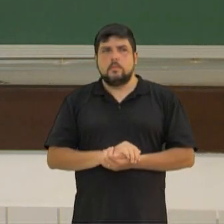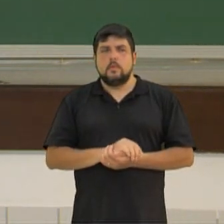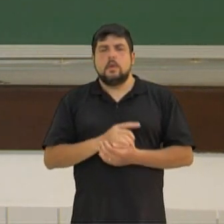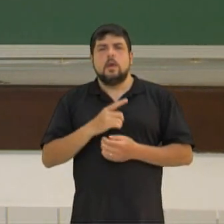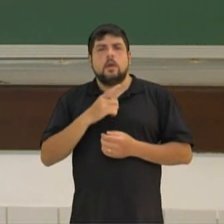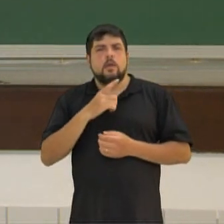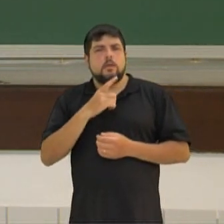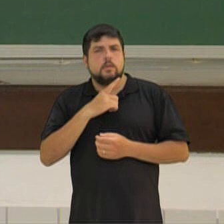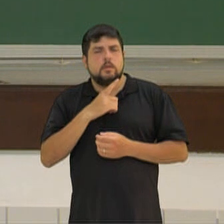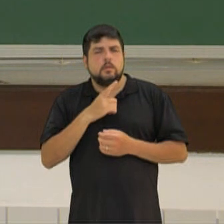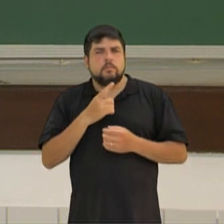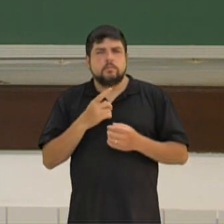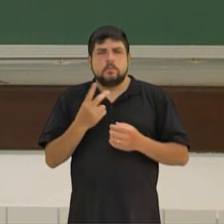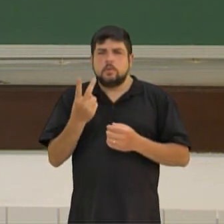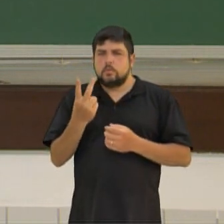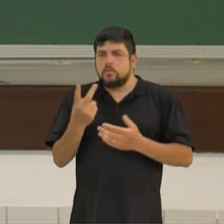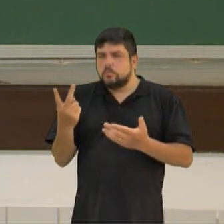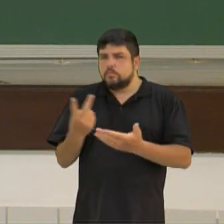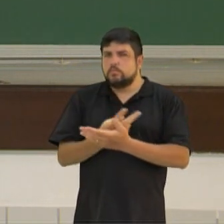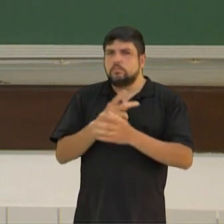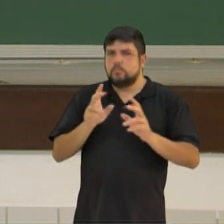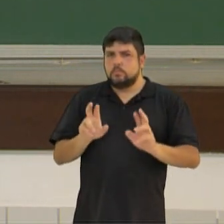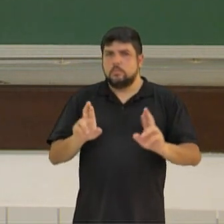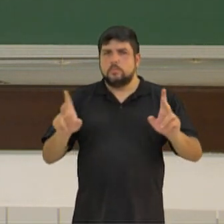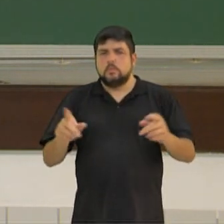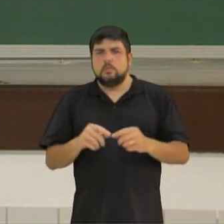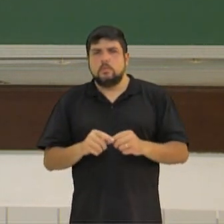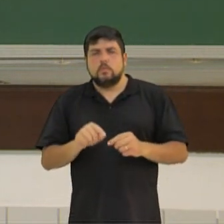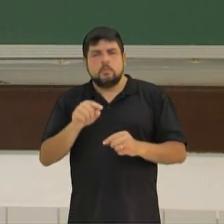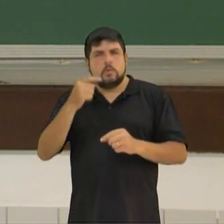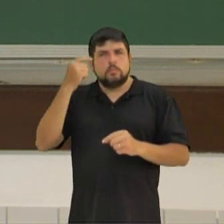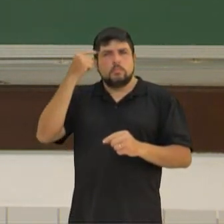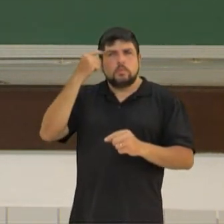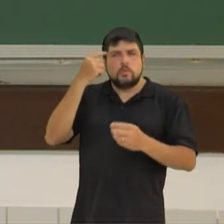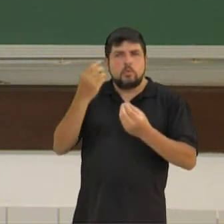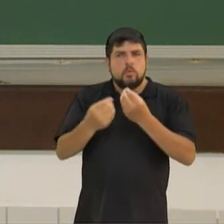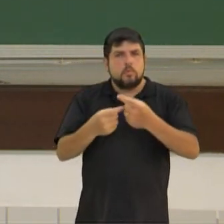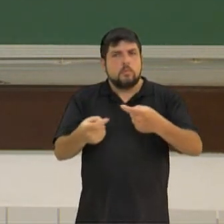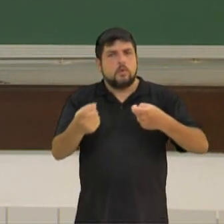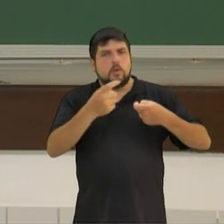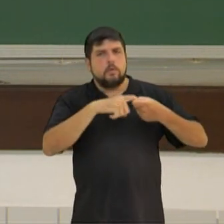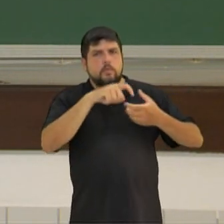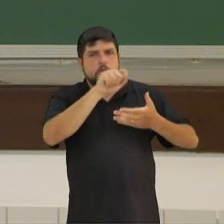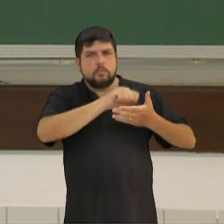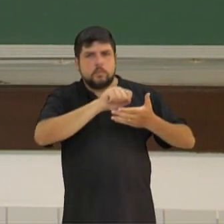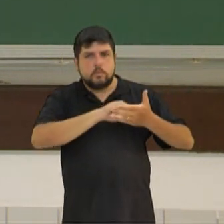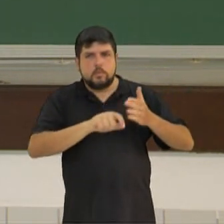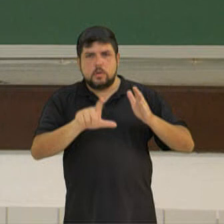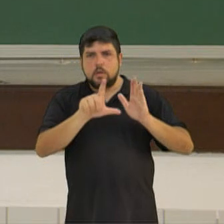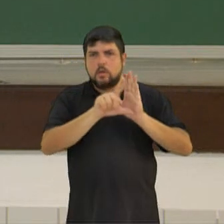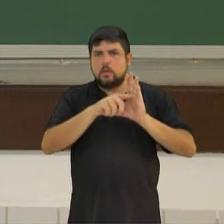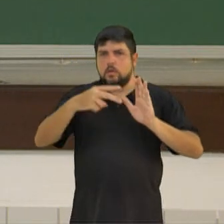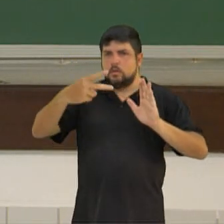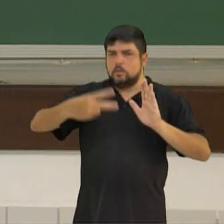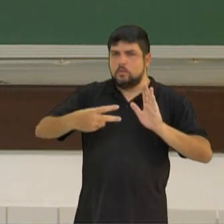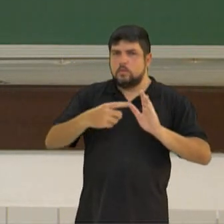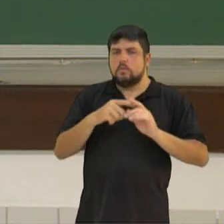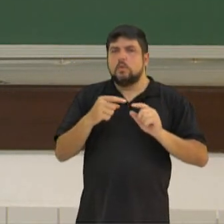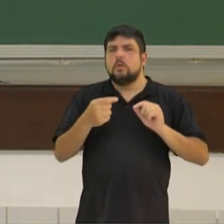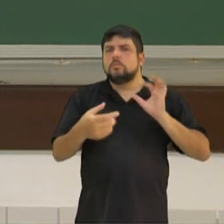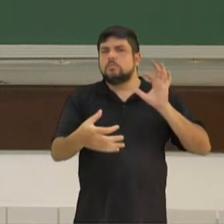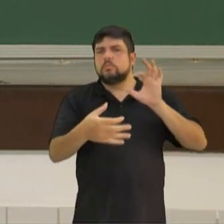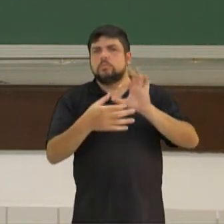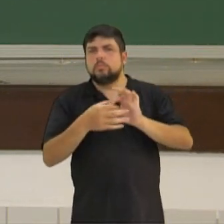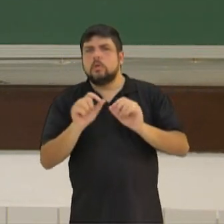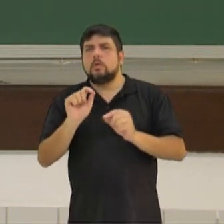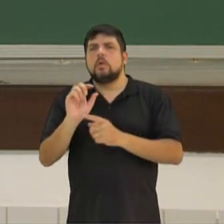diferentes aqui. Então, faz uma ligação e volta lá na anotação sobre a segunda lei de Newton e faz uma relação entre o que